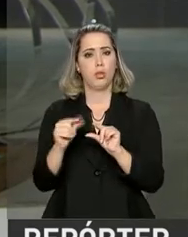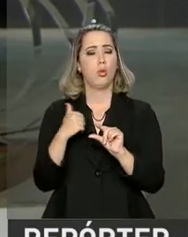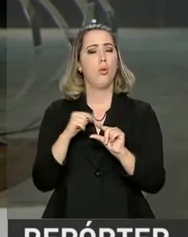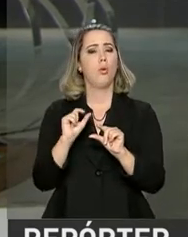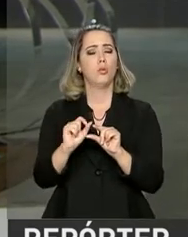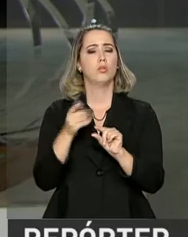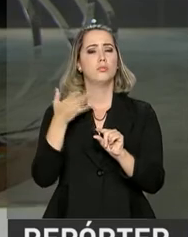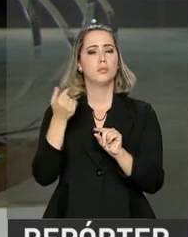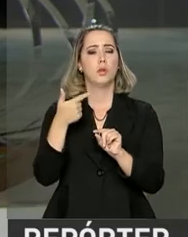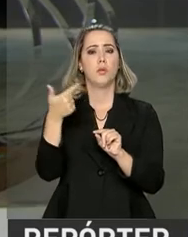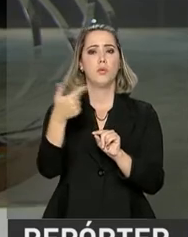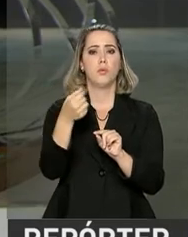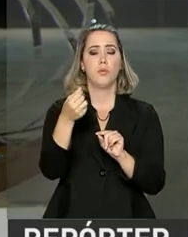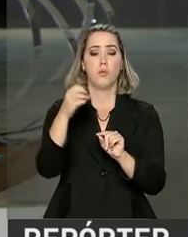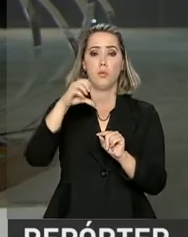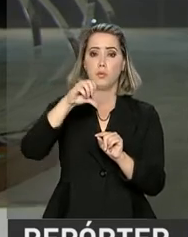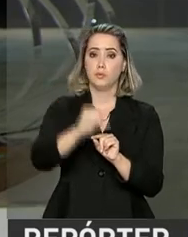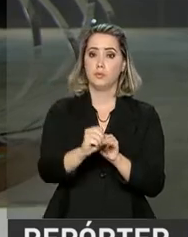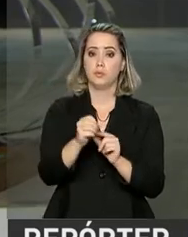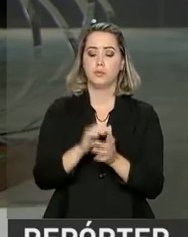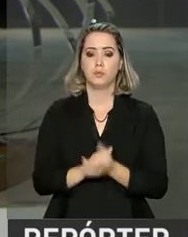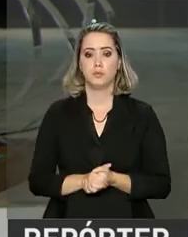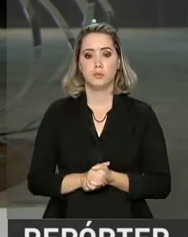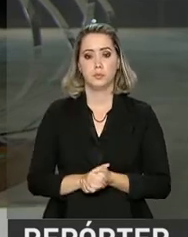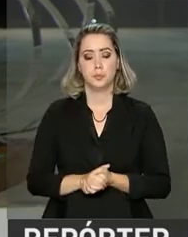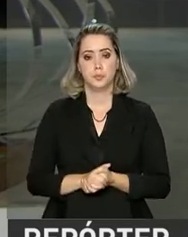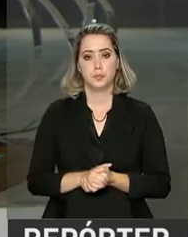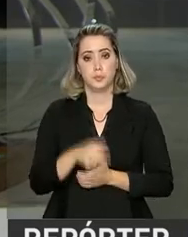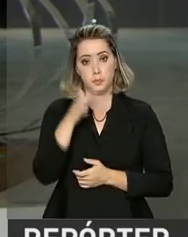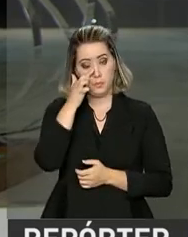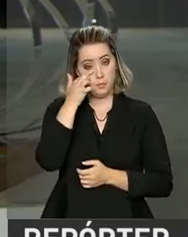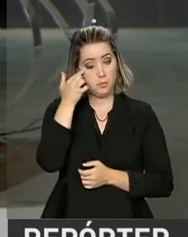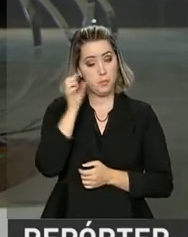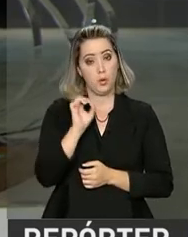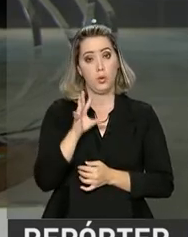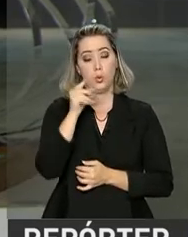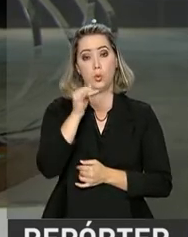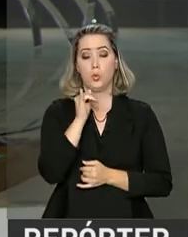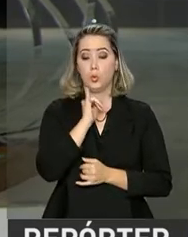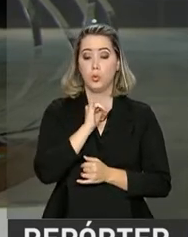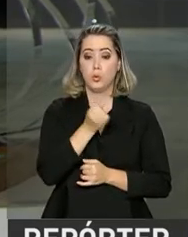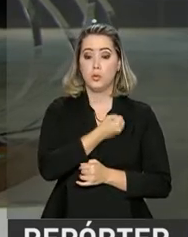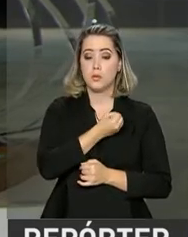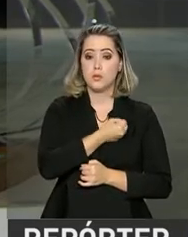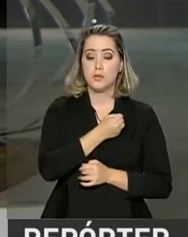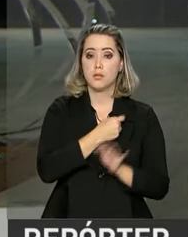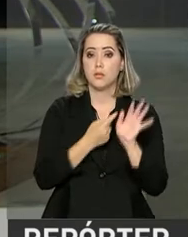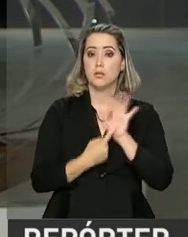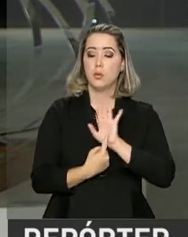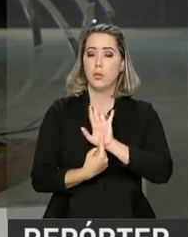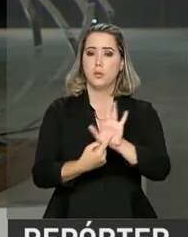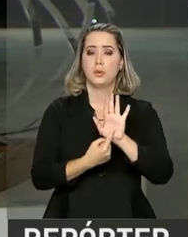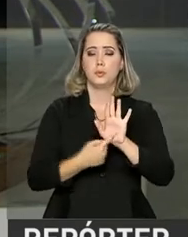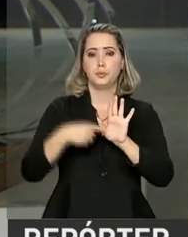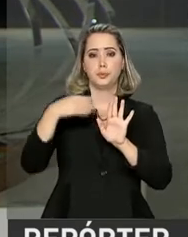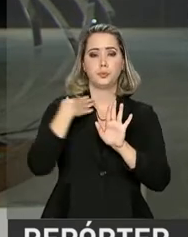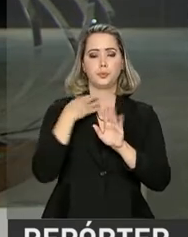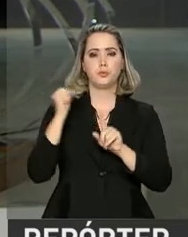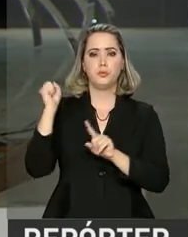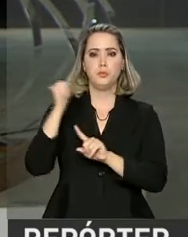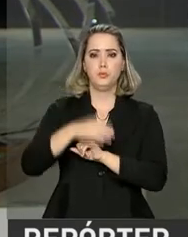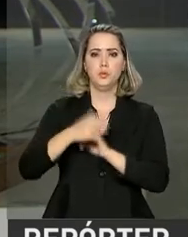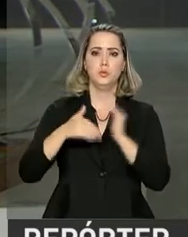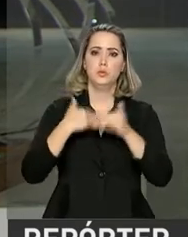Central foi em 2009. Bom, todos esses indicadores mostram que o Banco Central deve continuar